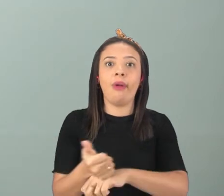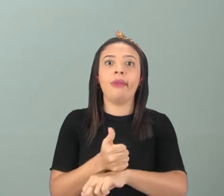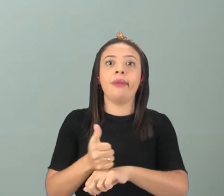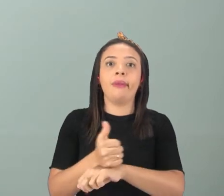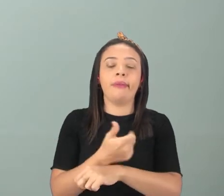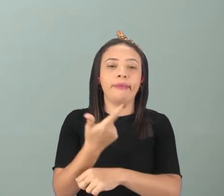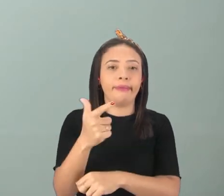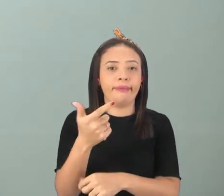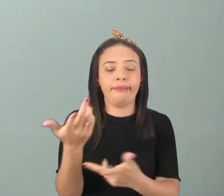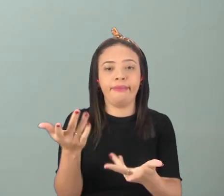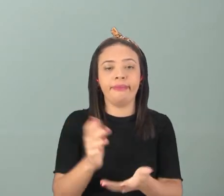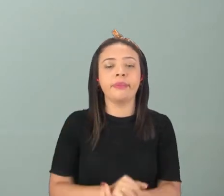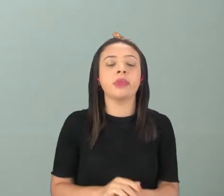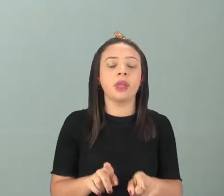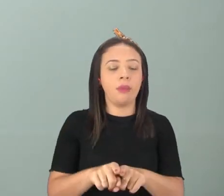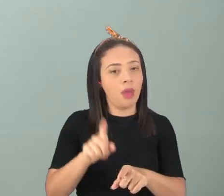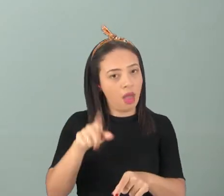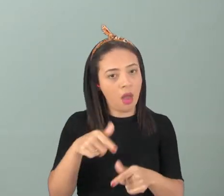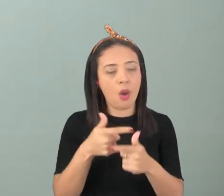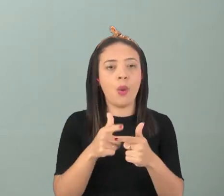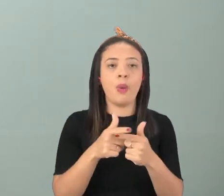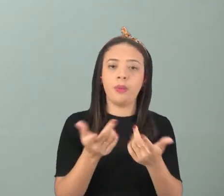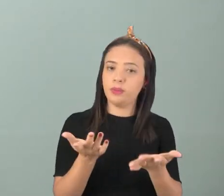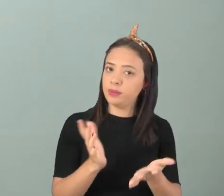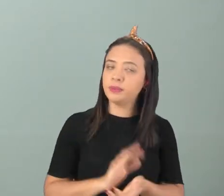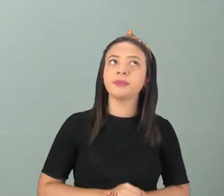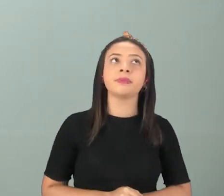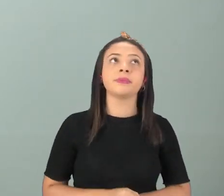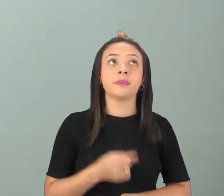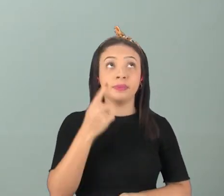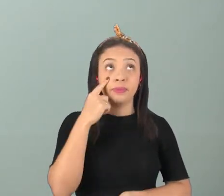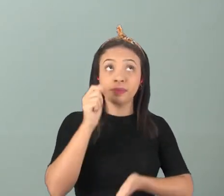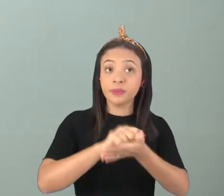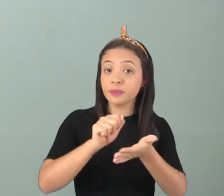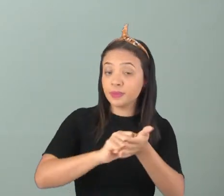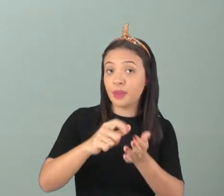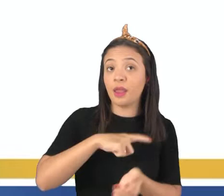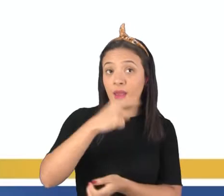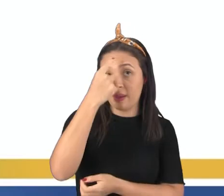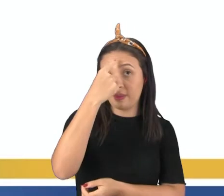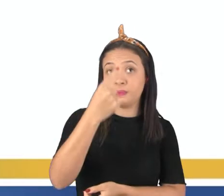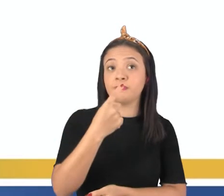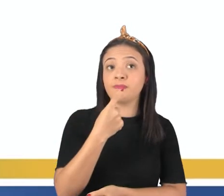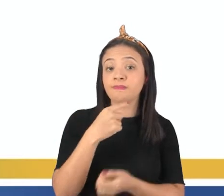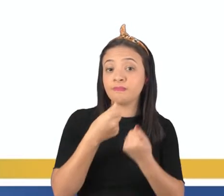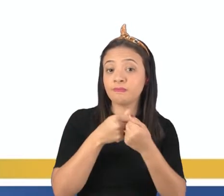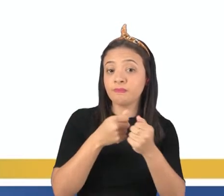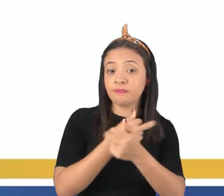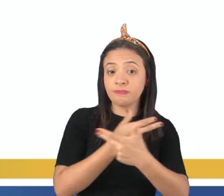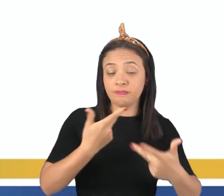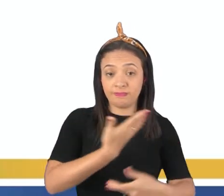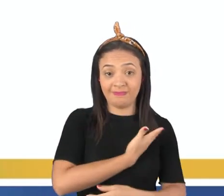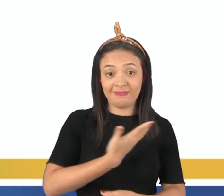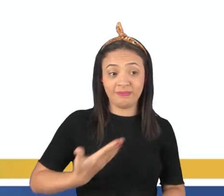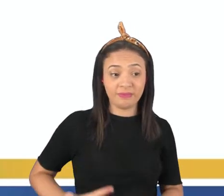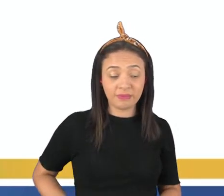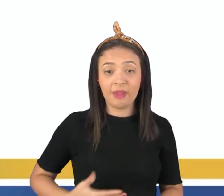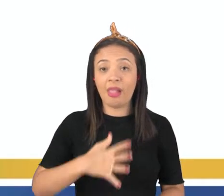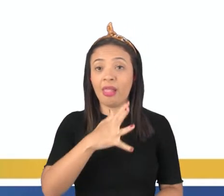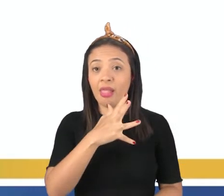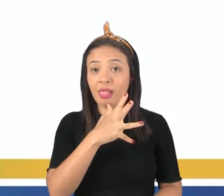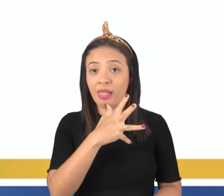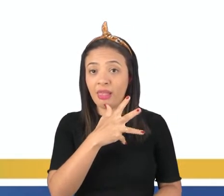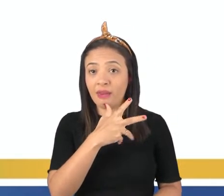fala, que é outro problema grave nesse debate. Então aí está escrito na figura, né? Transporte público lento,